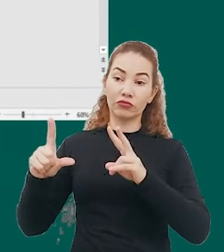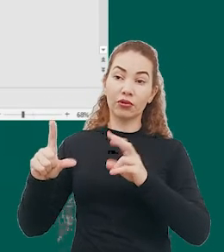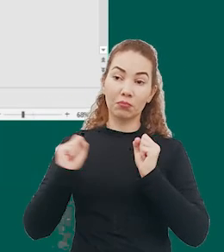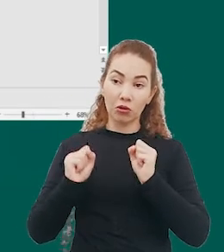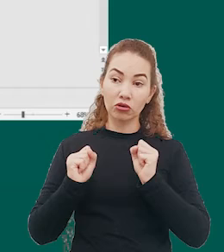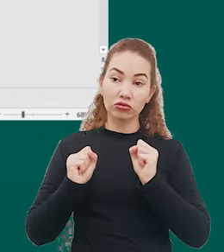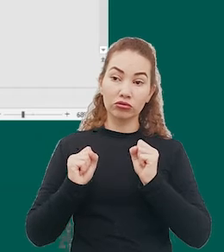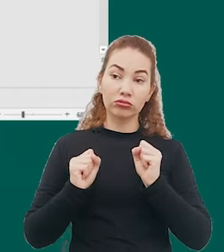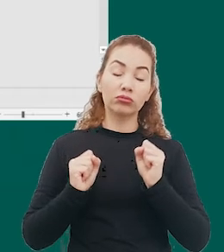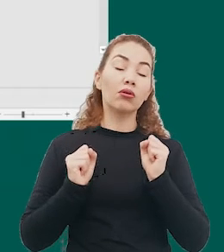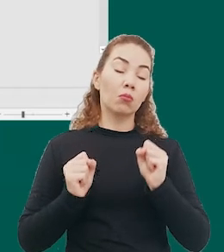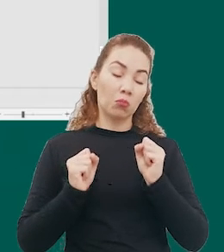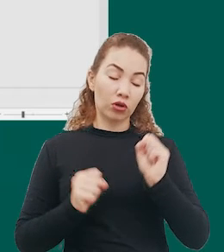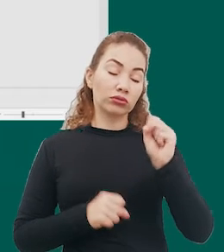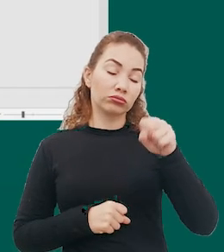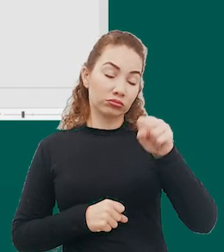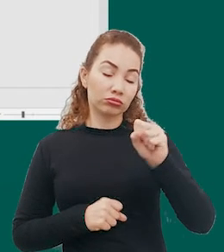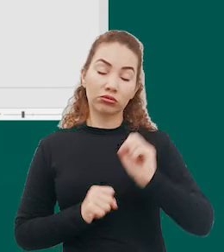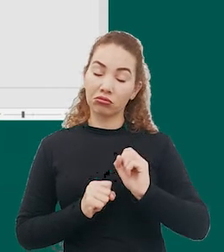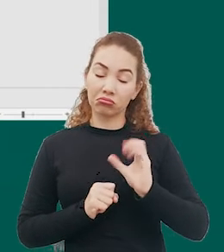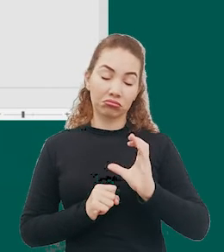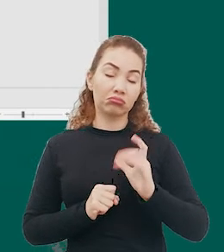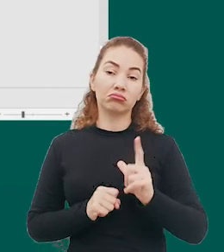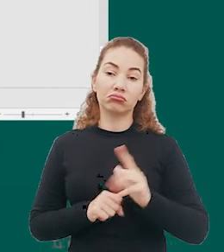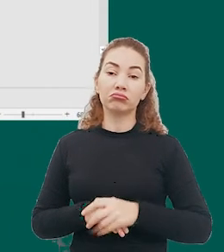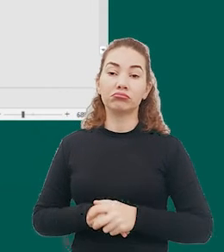ser? pode sim, claro.